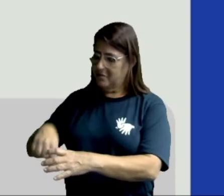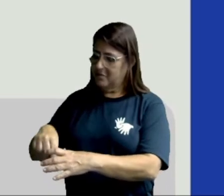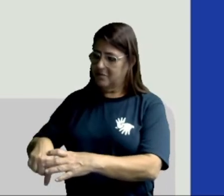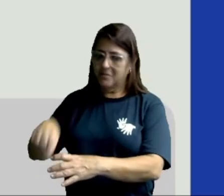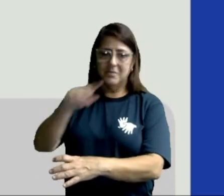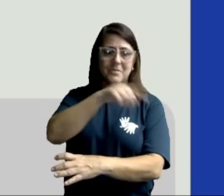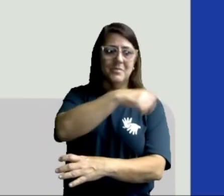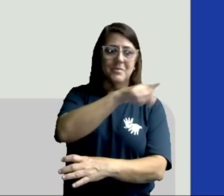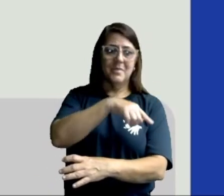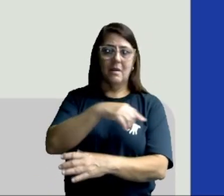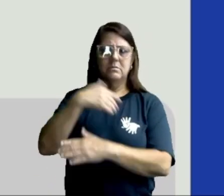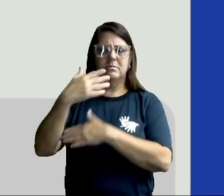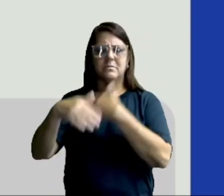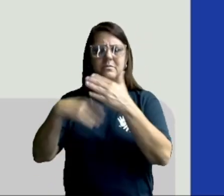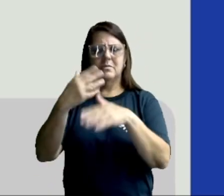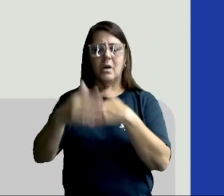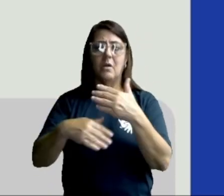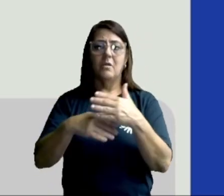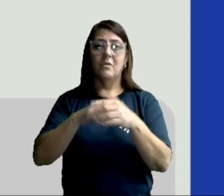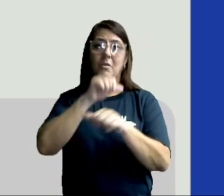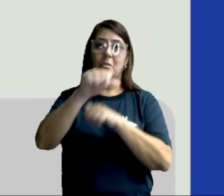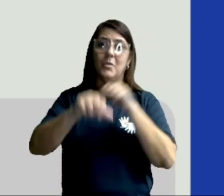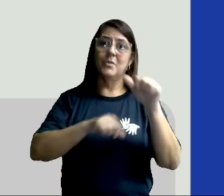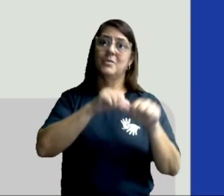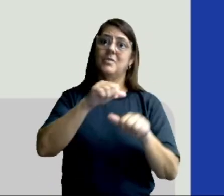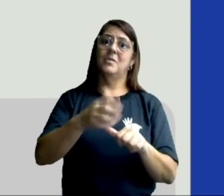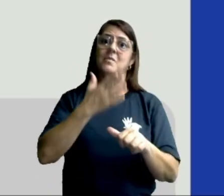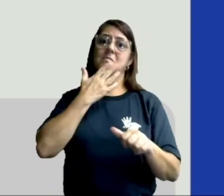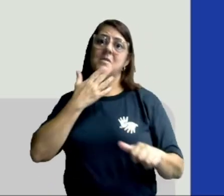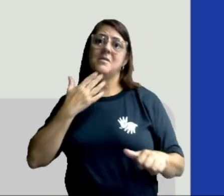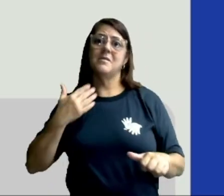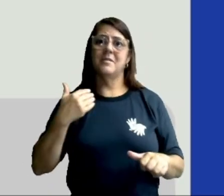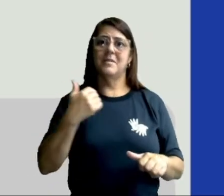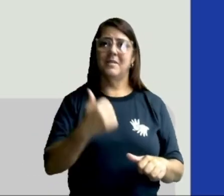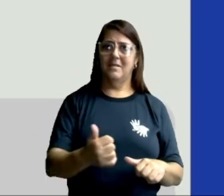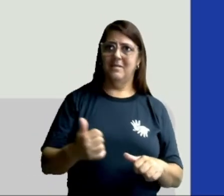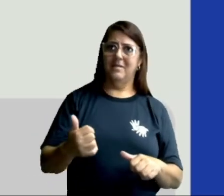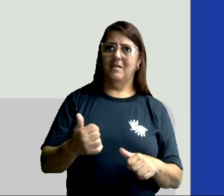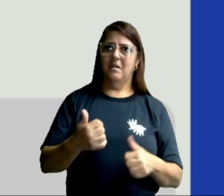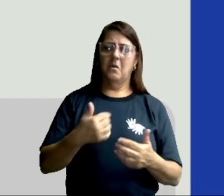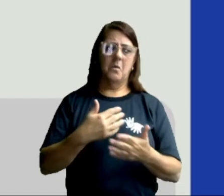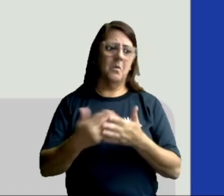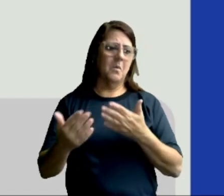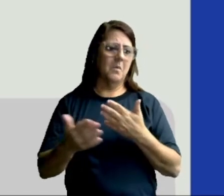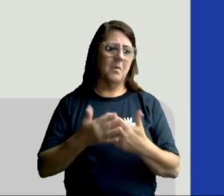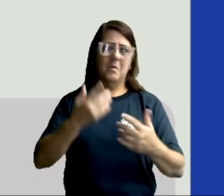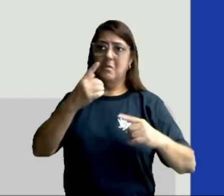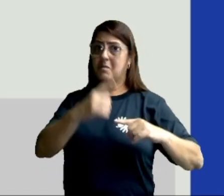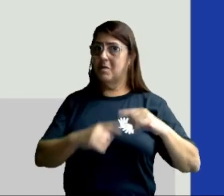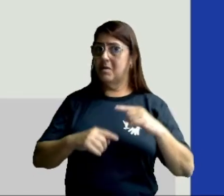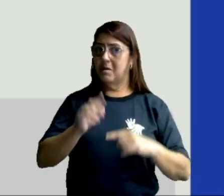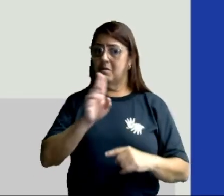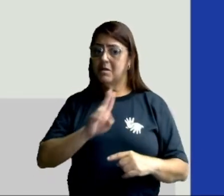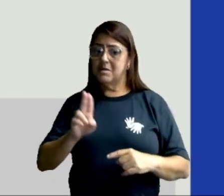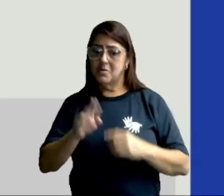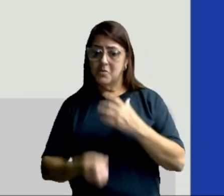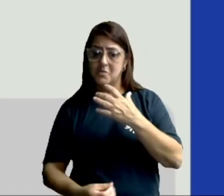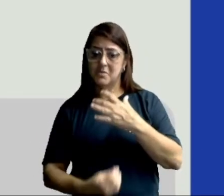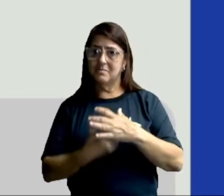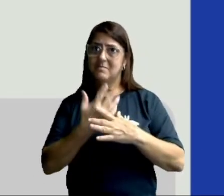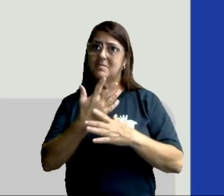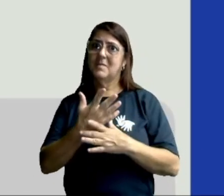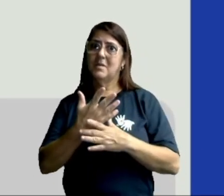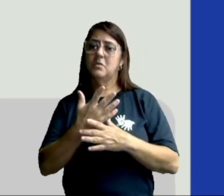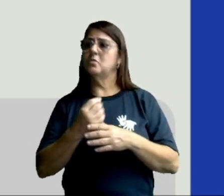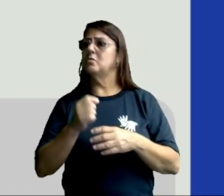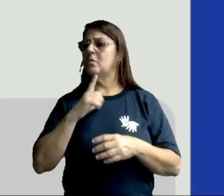eu emprego o conhecimento, né, para melhorar um determinado tipo de material que está sendo produzido, né, eu